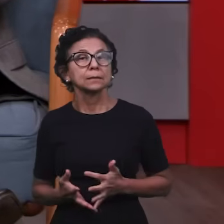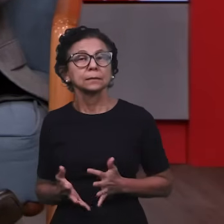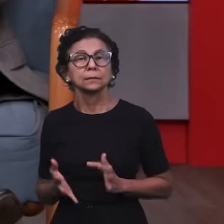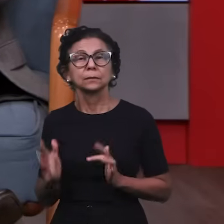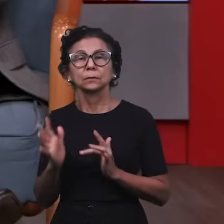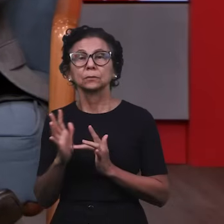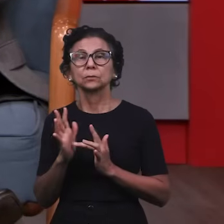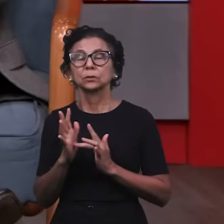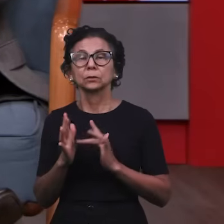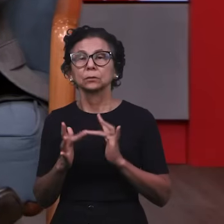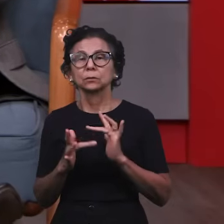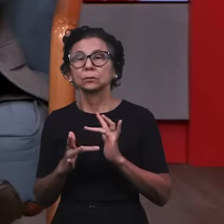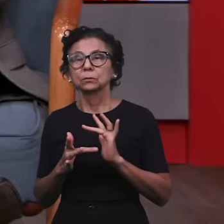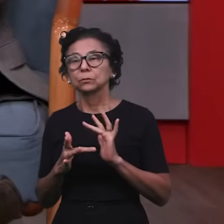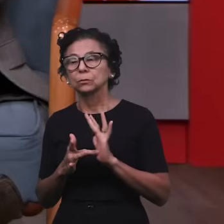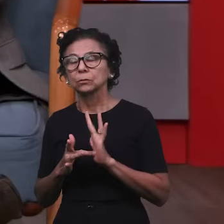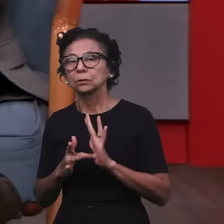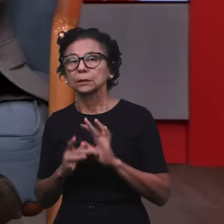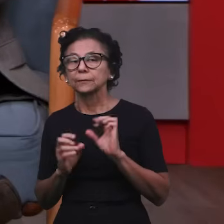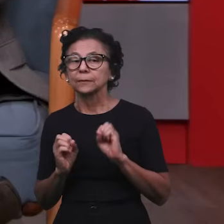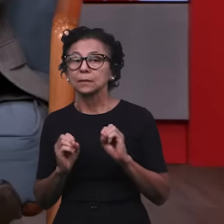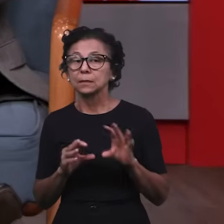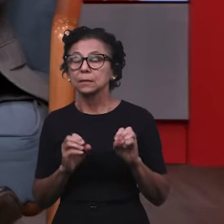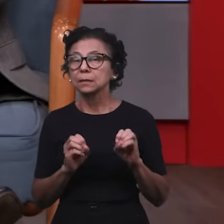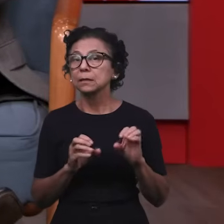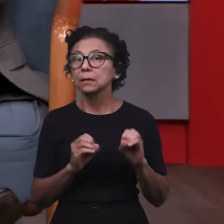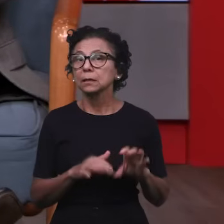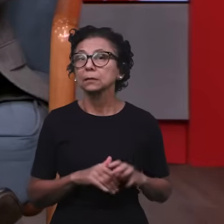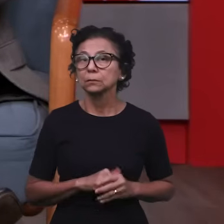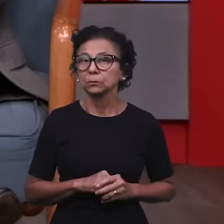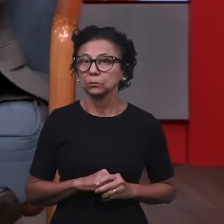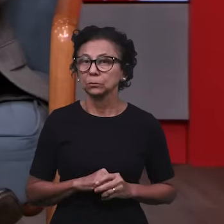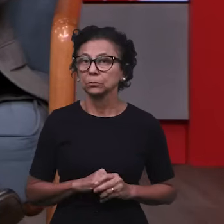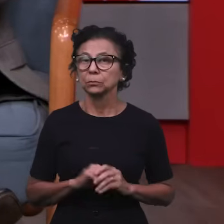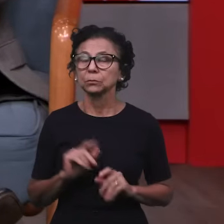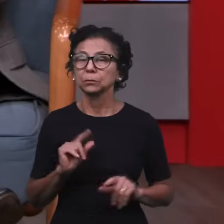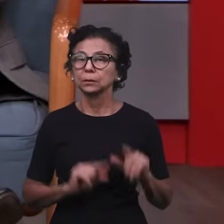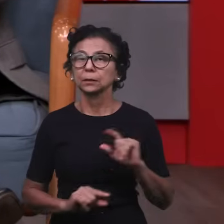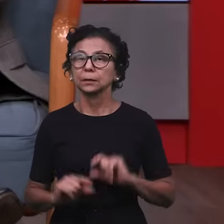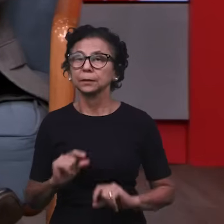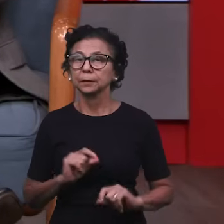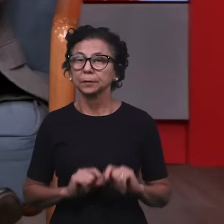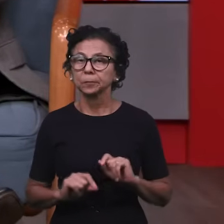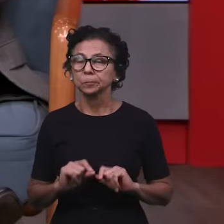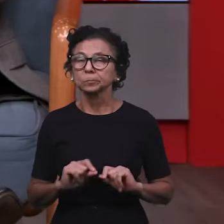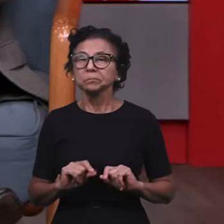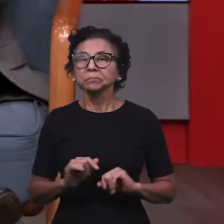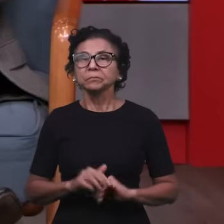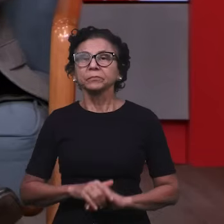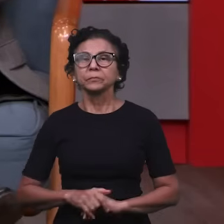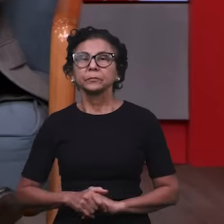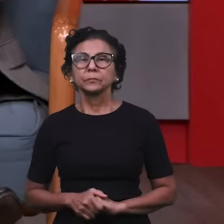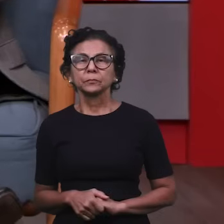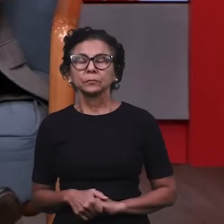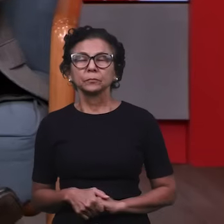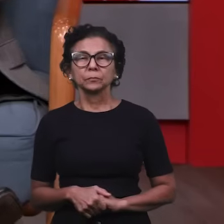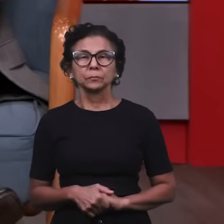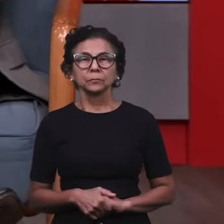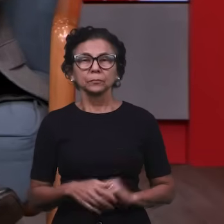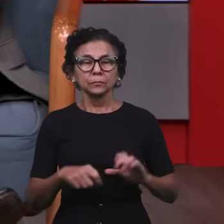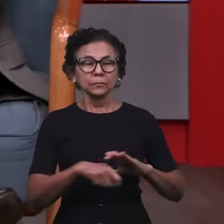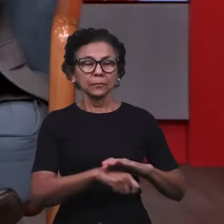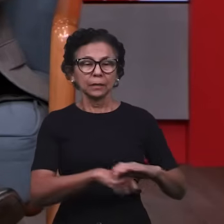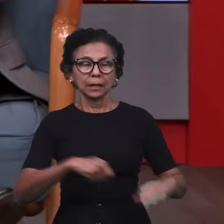ali como, não é? O homem lançando mão da palavra